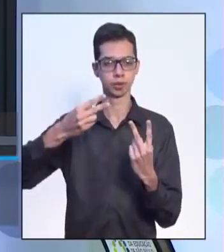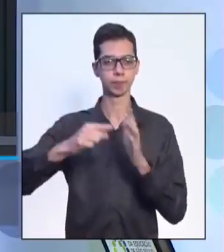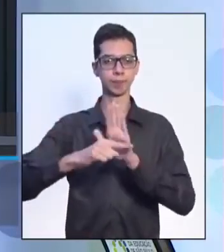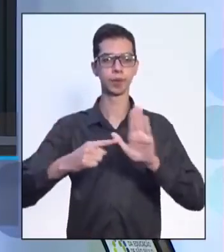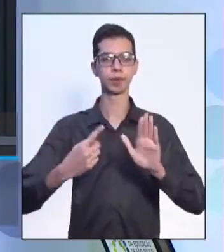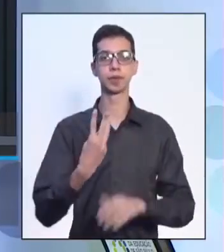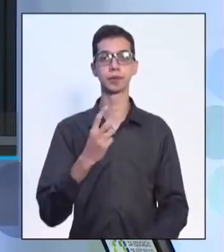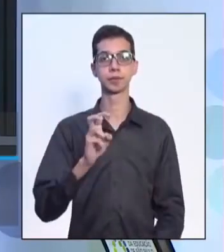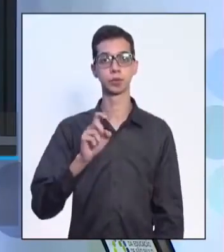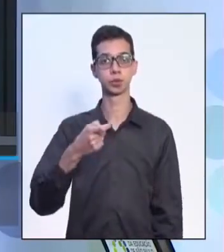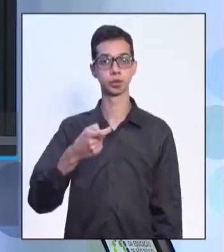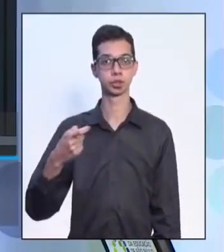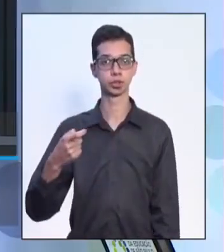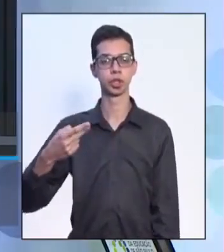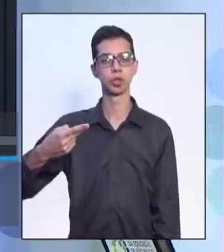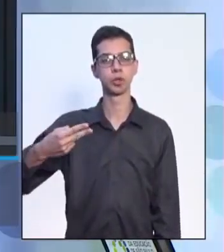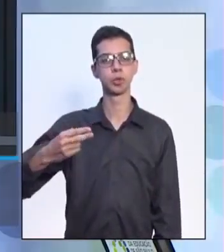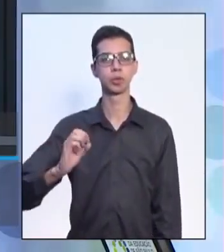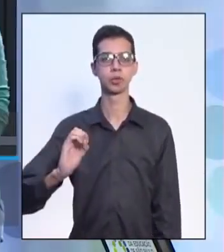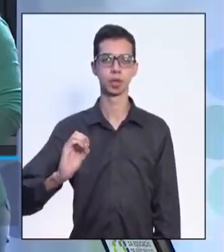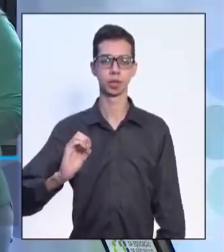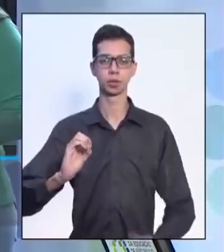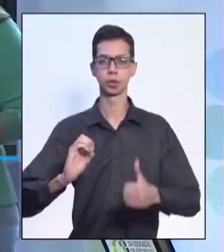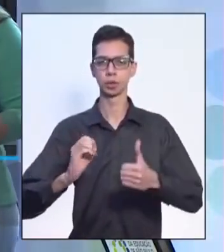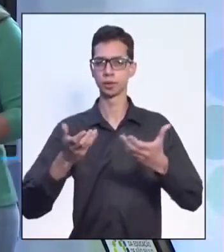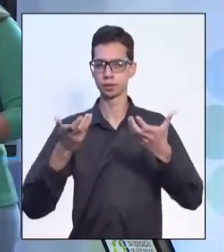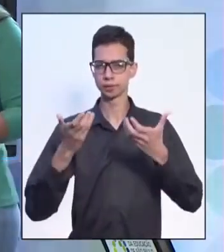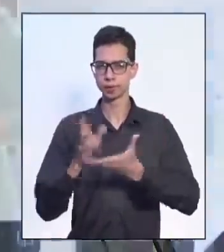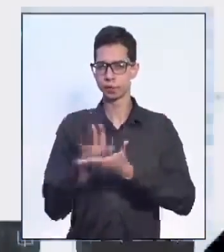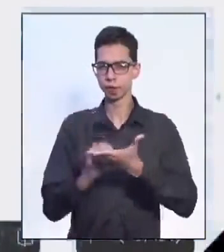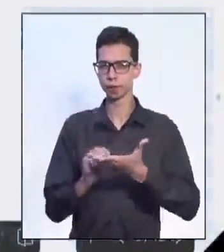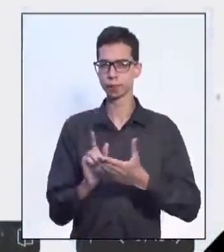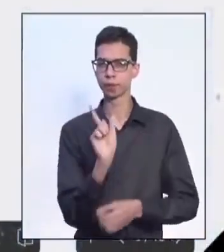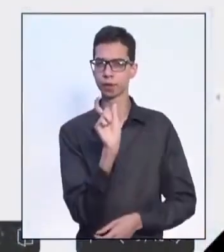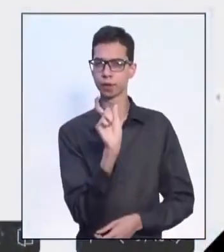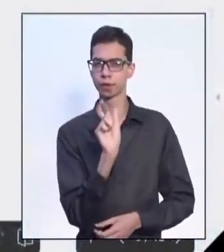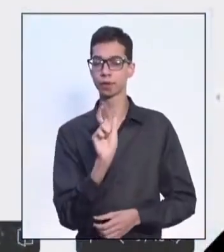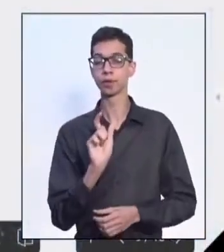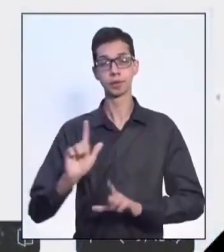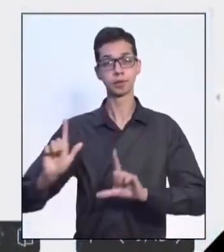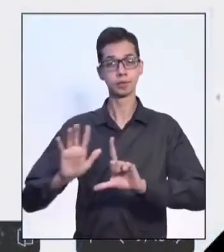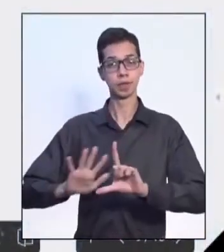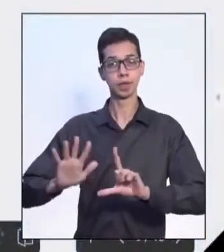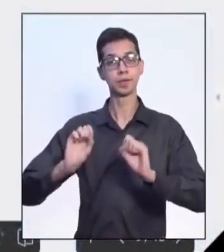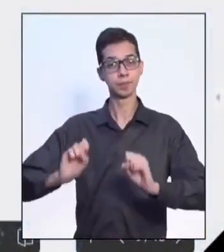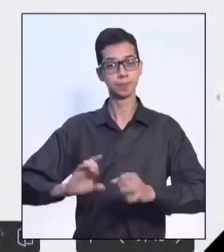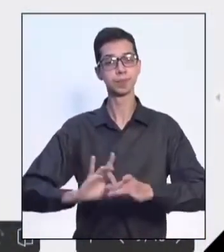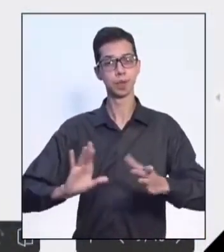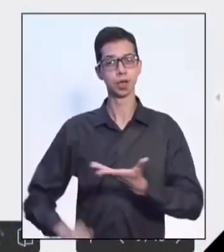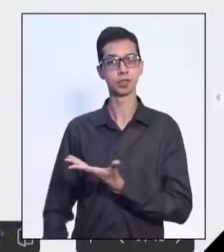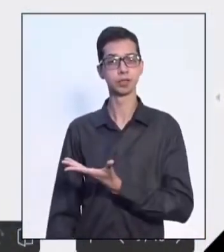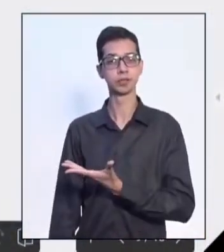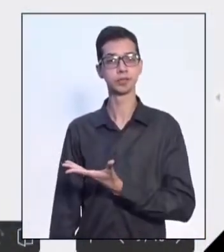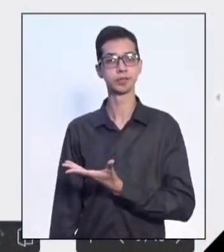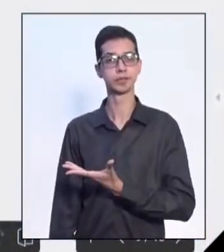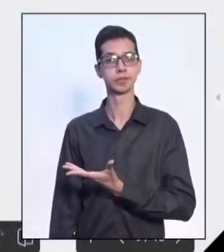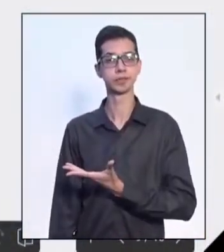35x igual a 0. Quer printar a tela, pessoal? Então, dá um print na resolução.